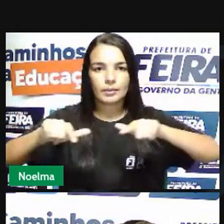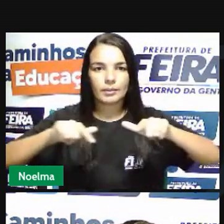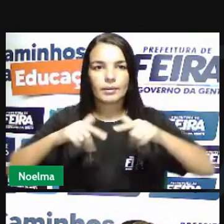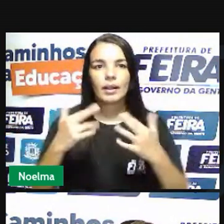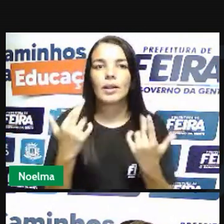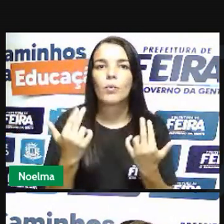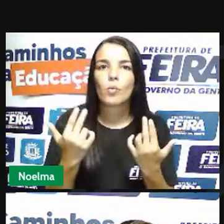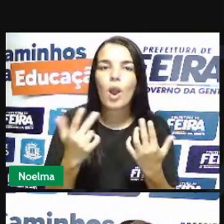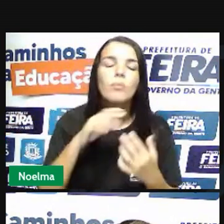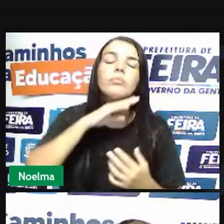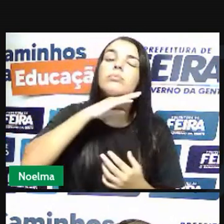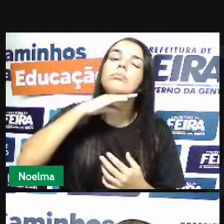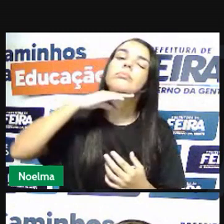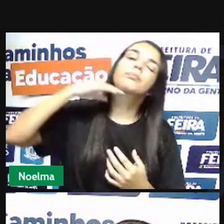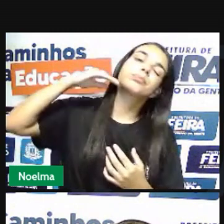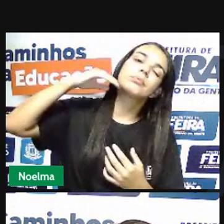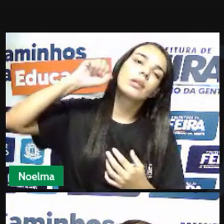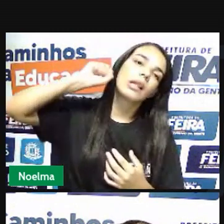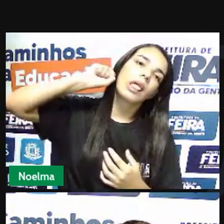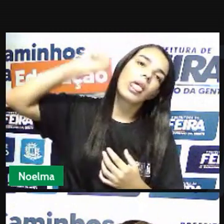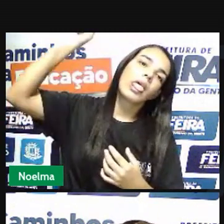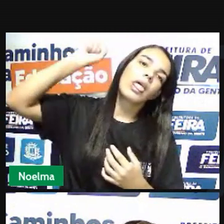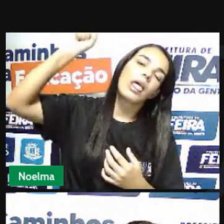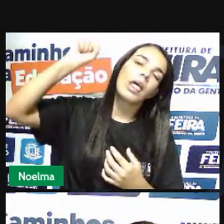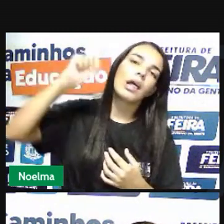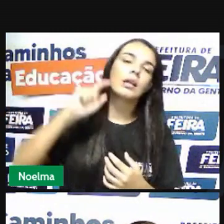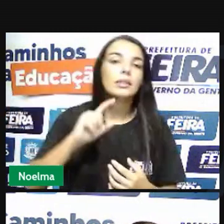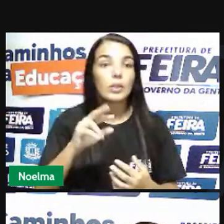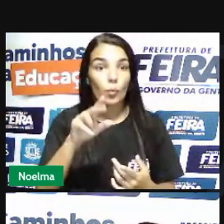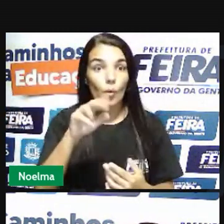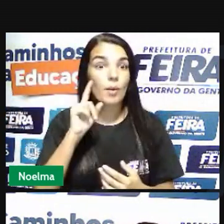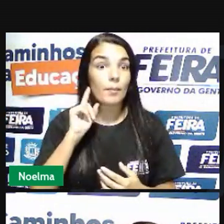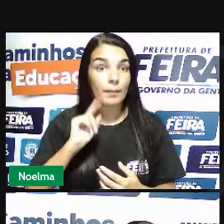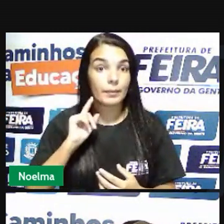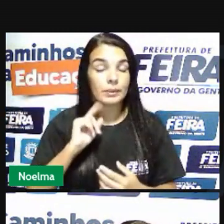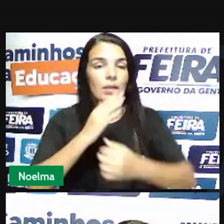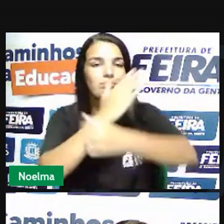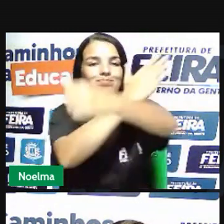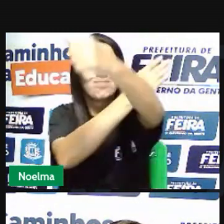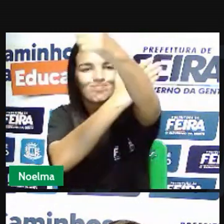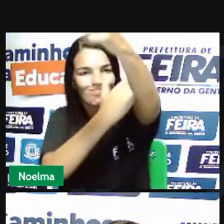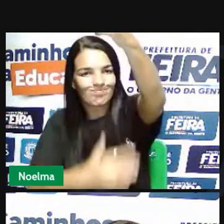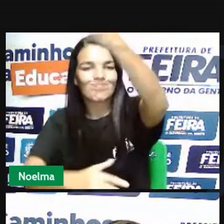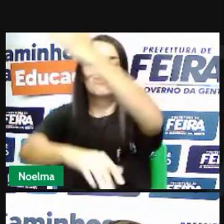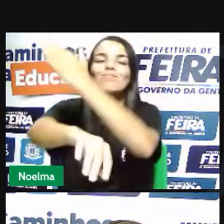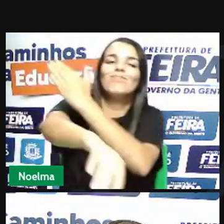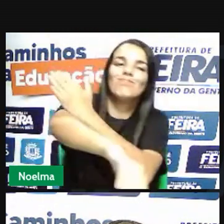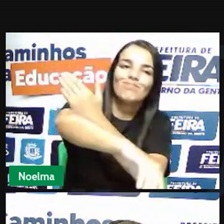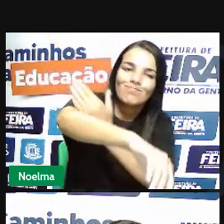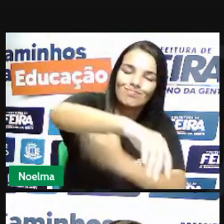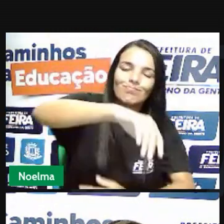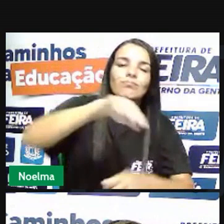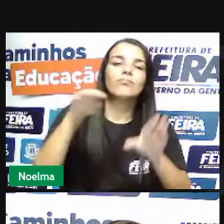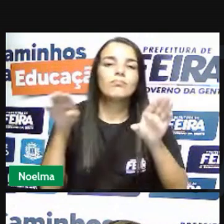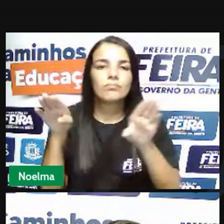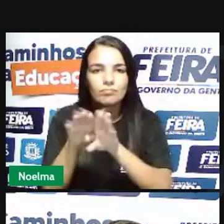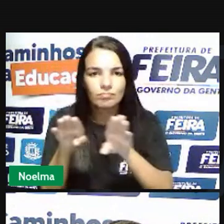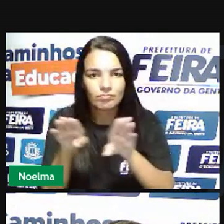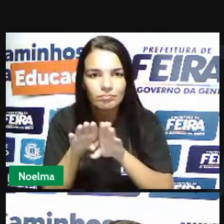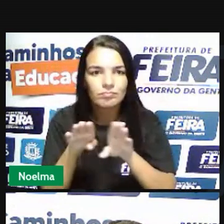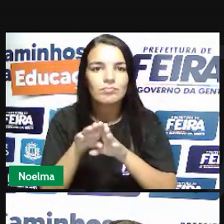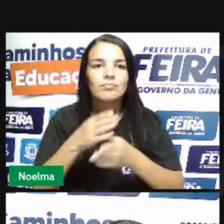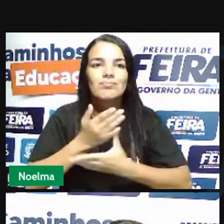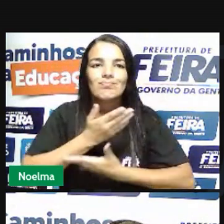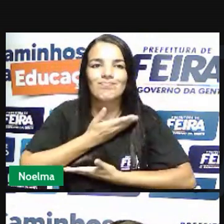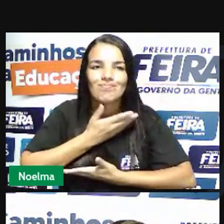aconteceu lá na Inconfidência Mineira e na revolta lá de Felipe dos Santos, seus corpos